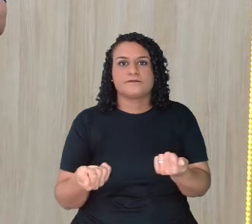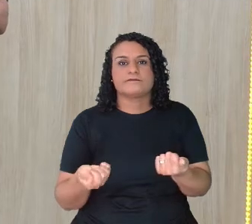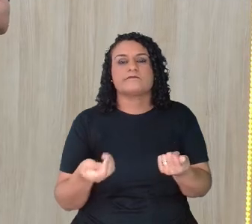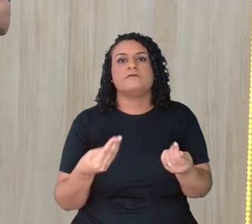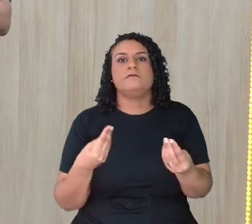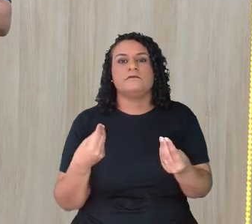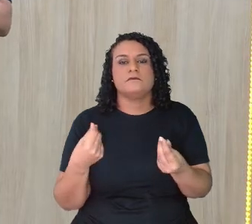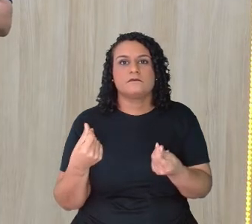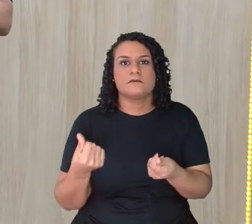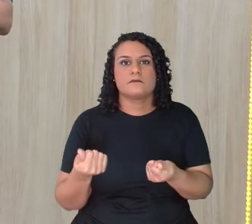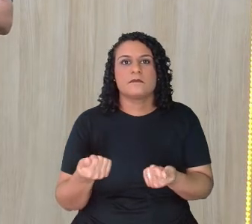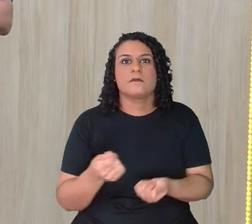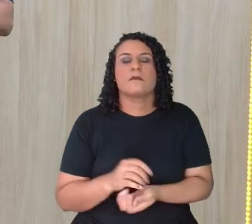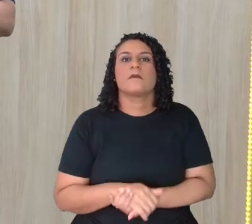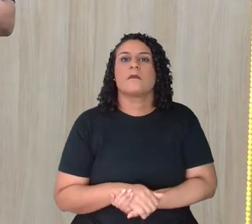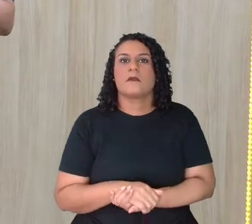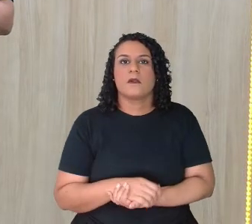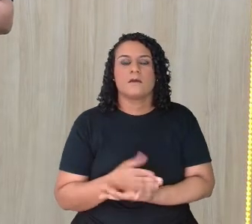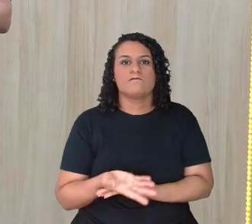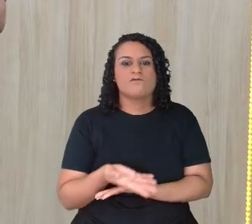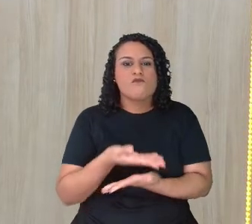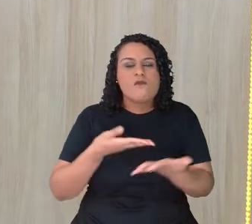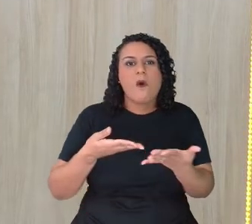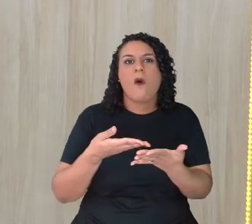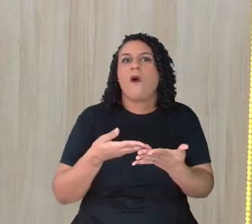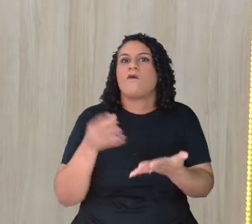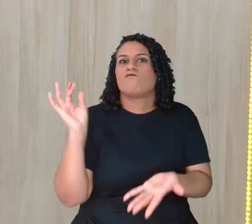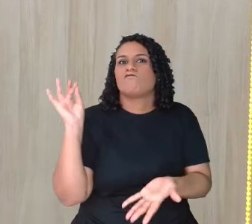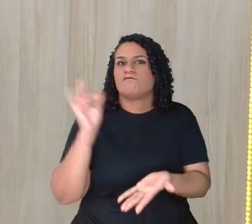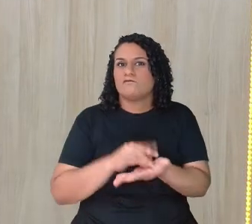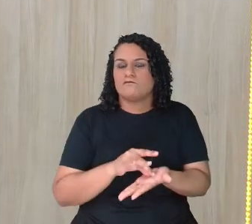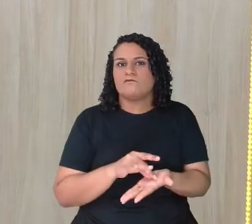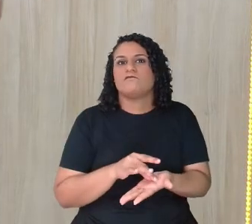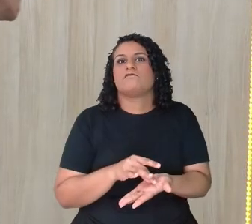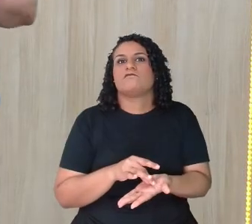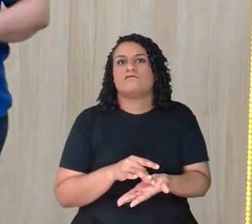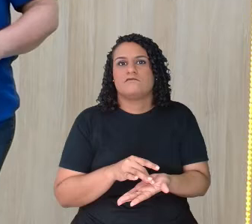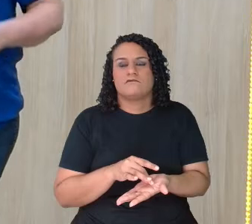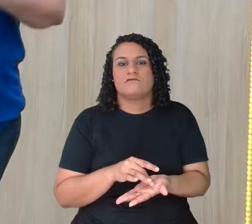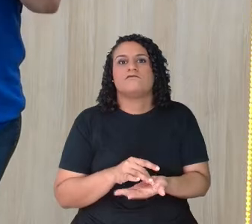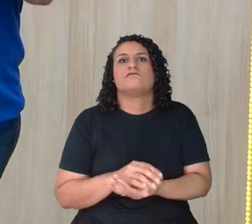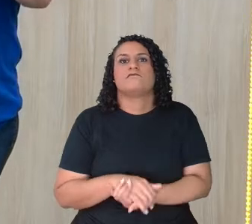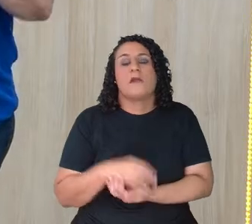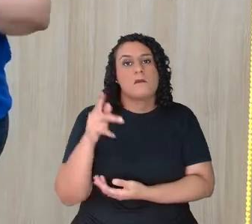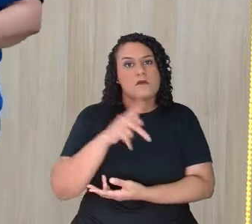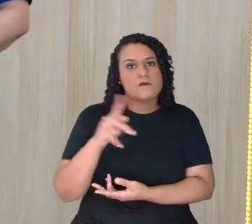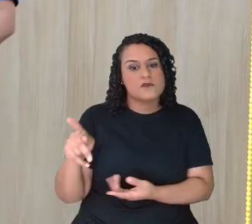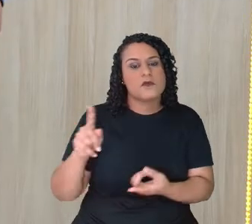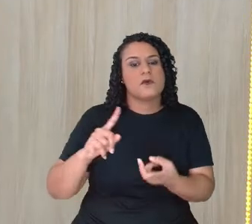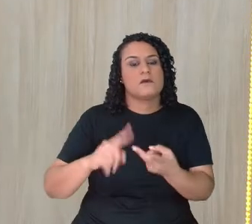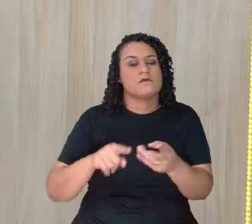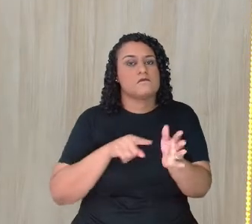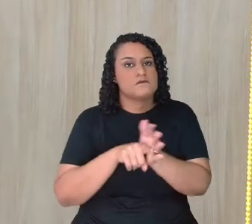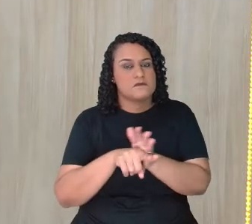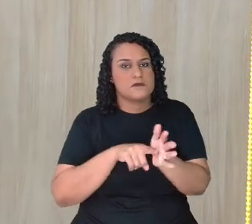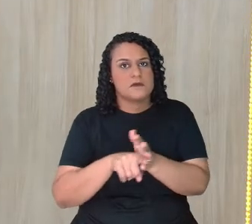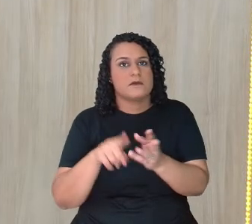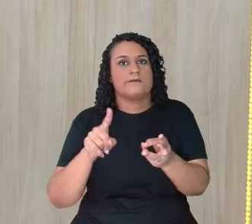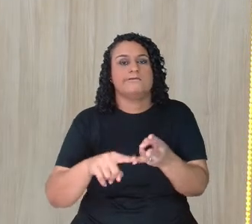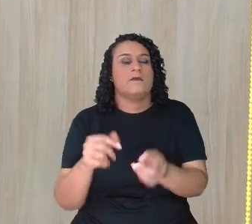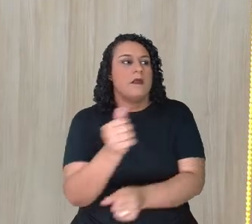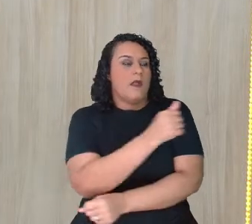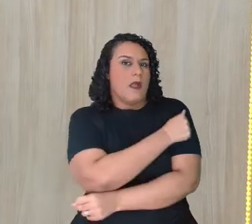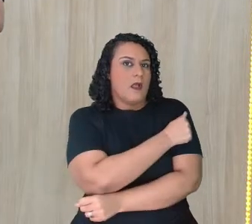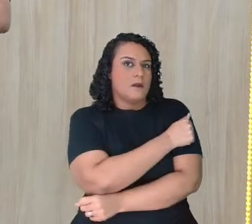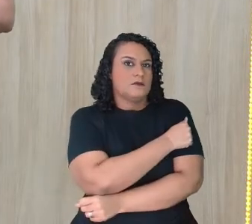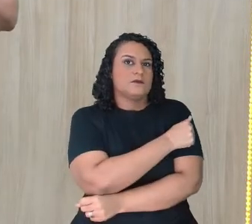envolvidos com toda essa realidade, não é, universitária, professores, pesquisadores, alunos,